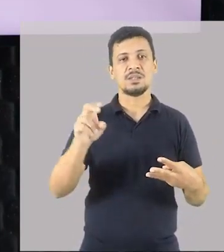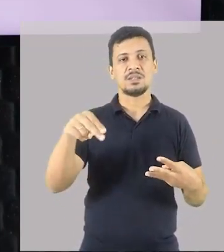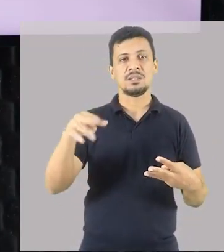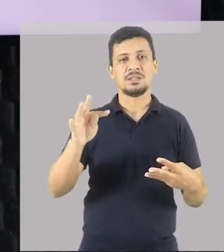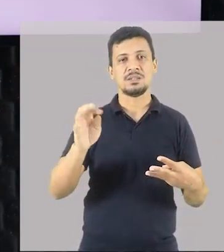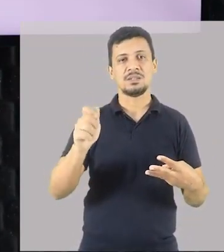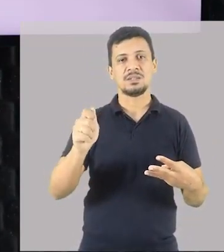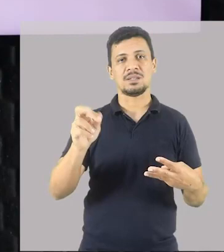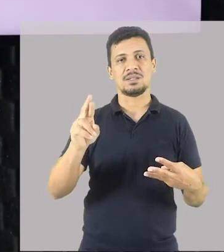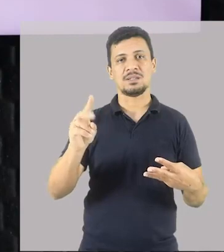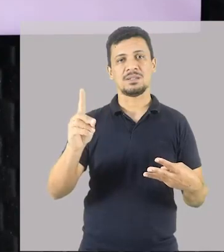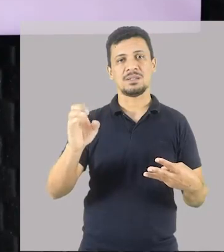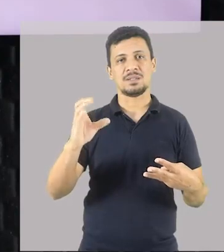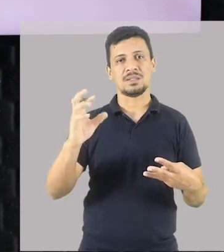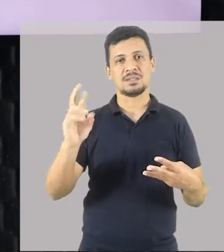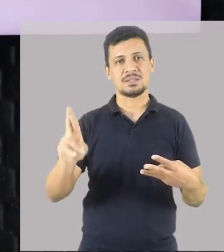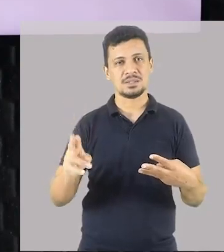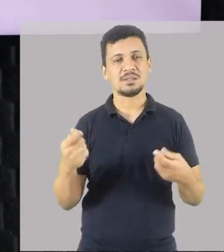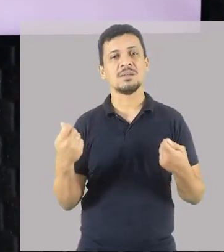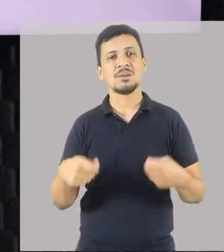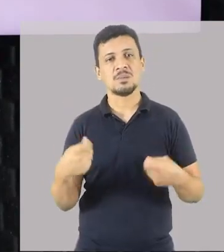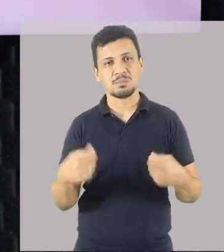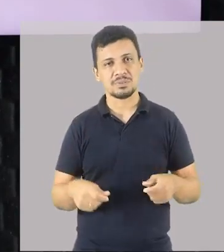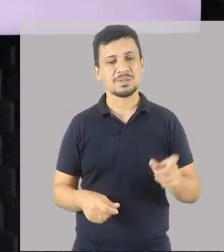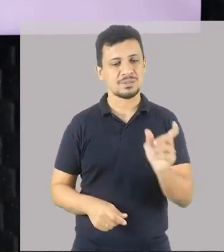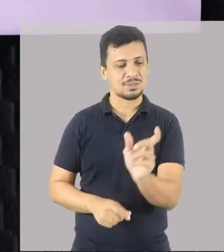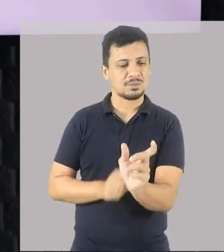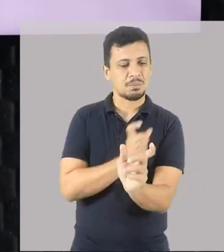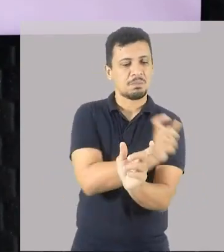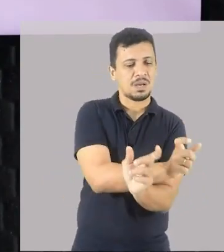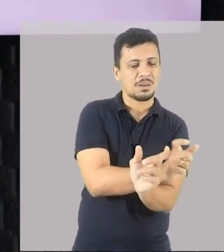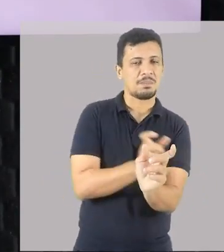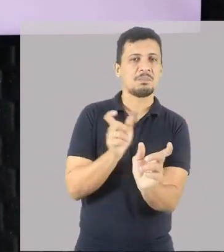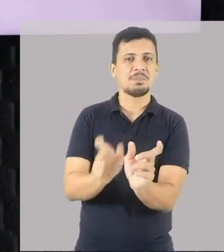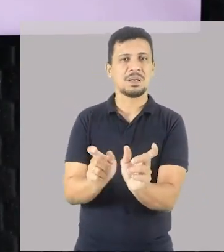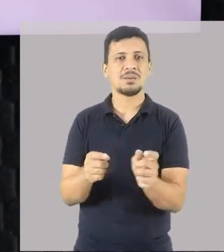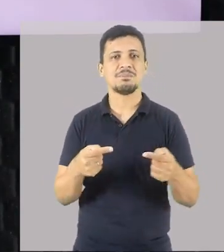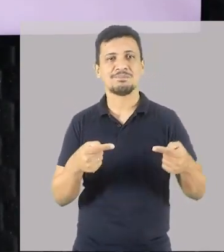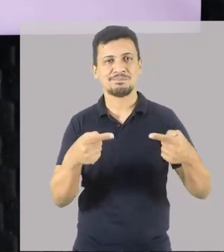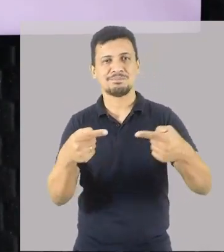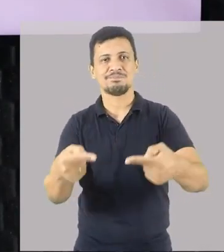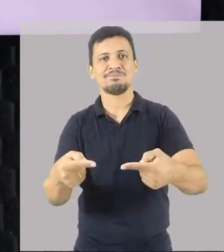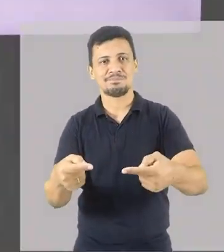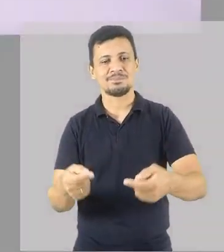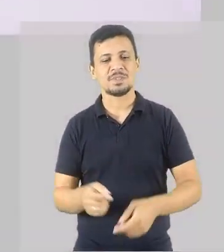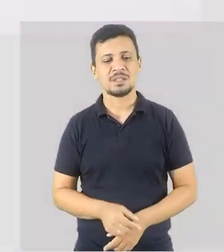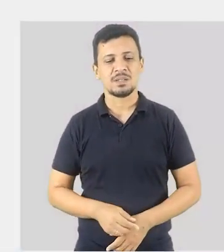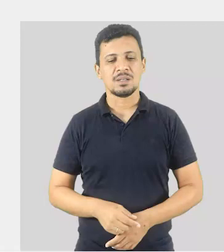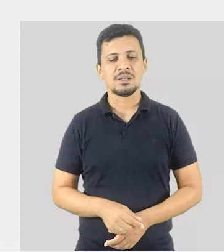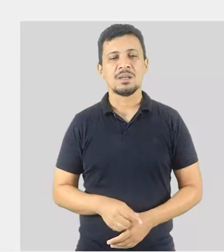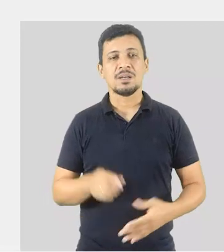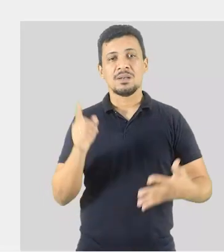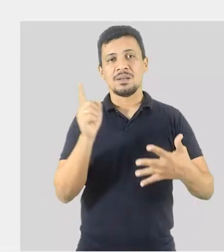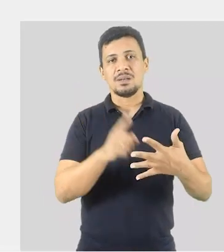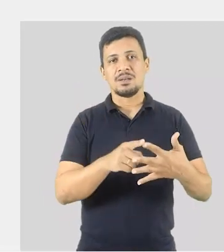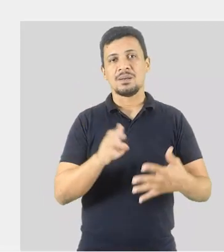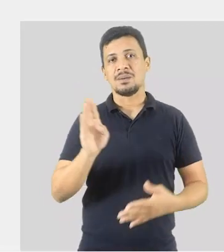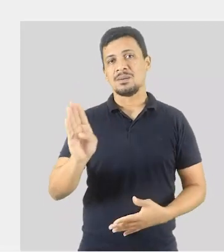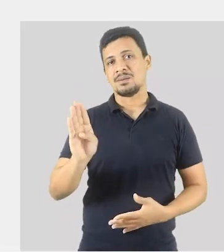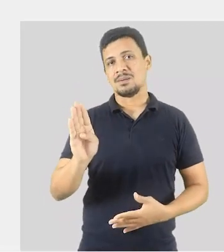Eu preciso do prefixo e do sufixo ao mesmo tempo. Então, todas as três aqui identificam uma